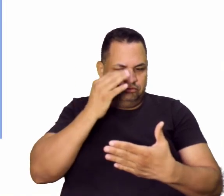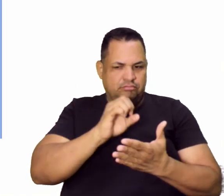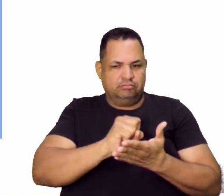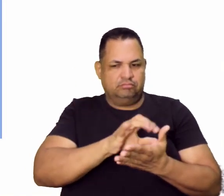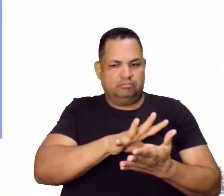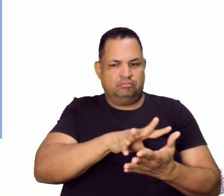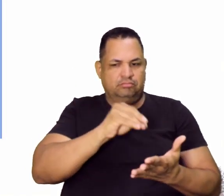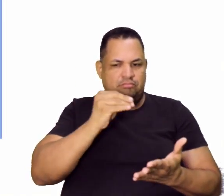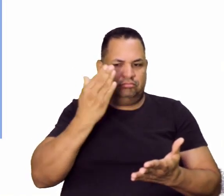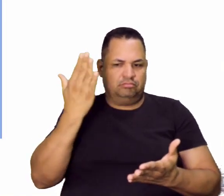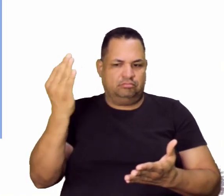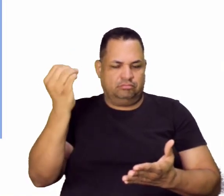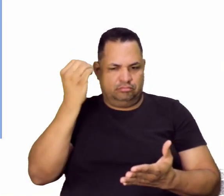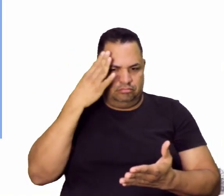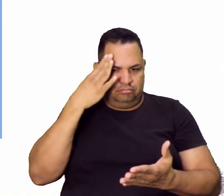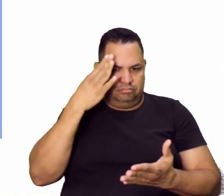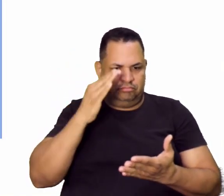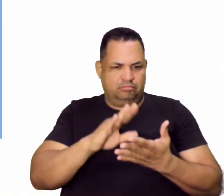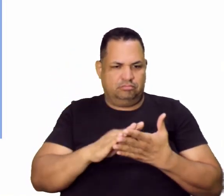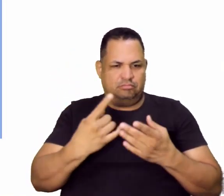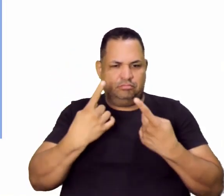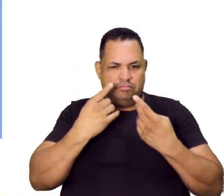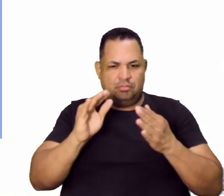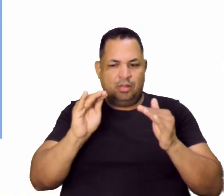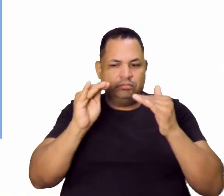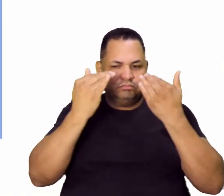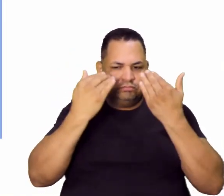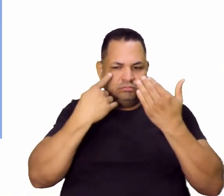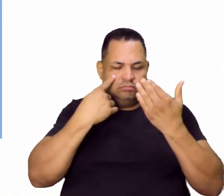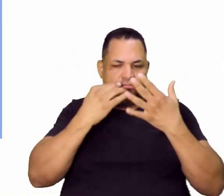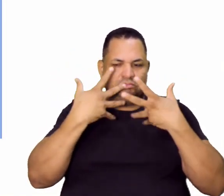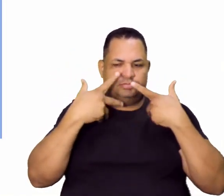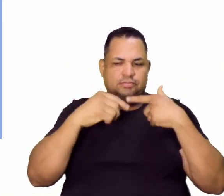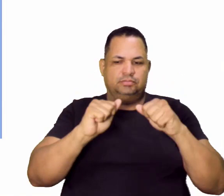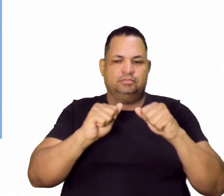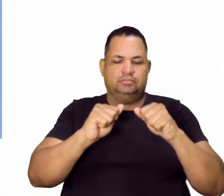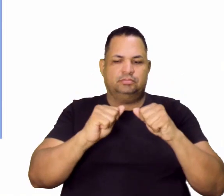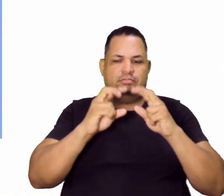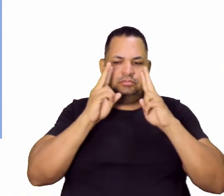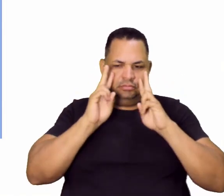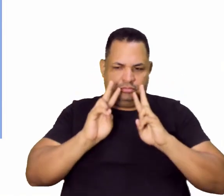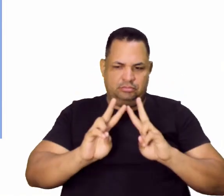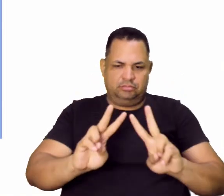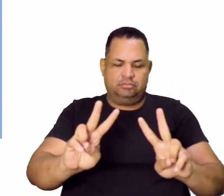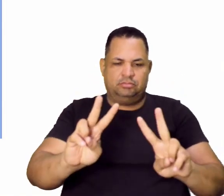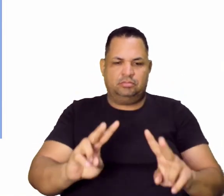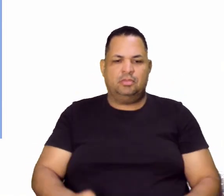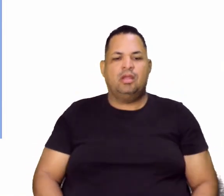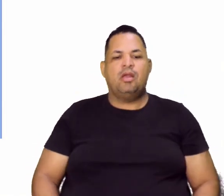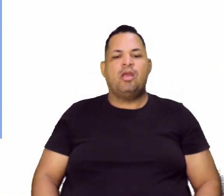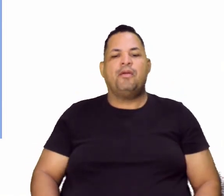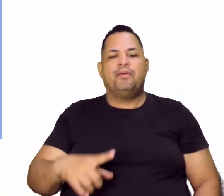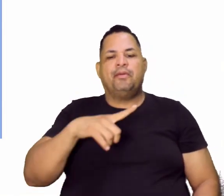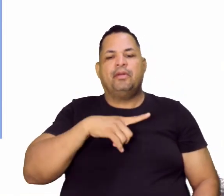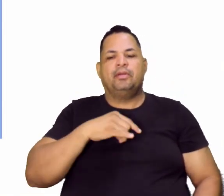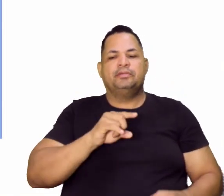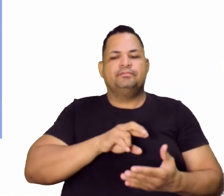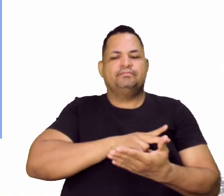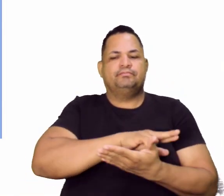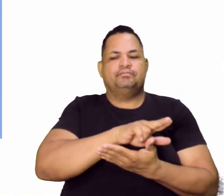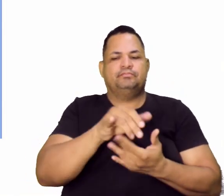um olhar atento naquela linguagem visual. Como eu disse, uma imagem traz muita